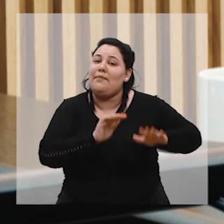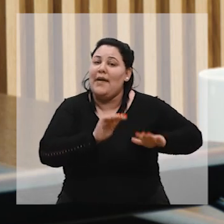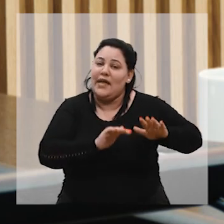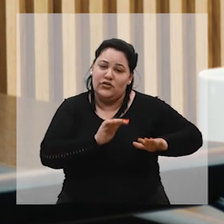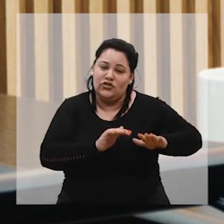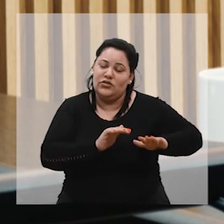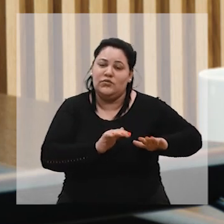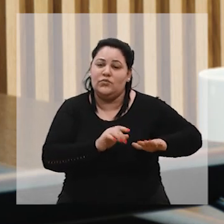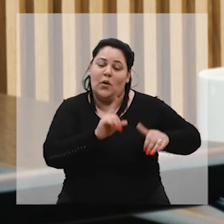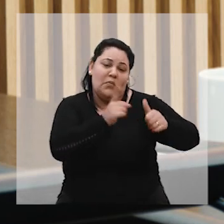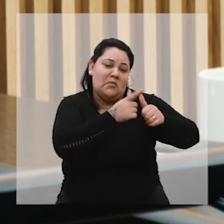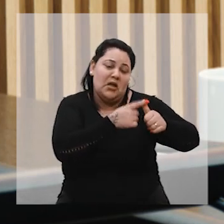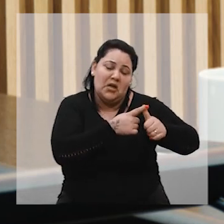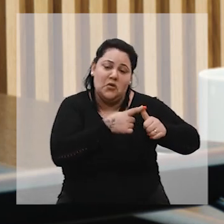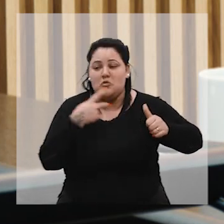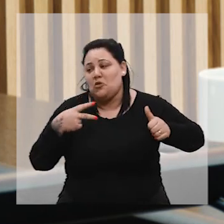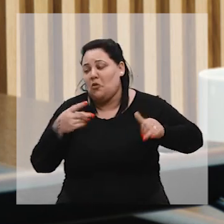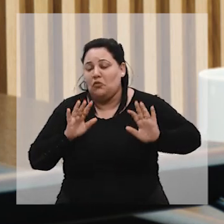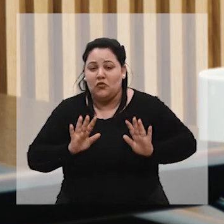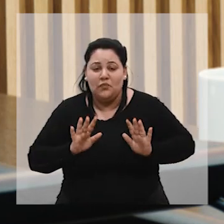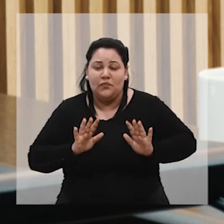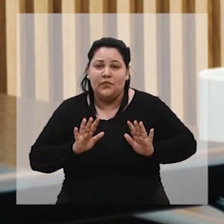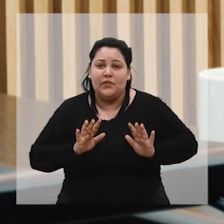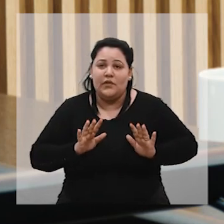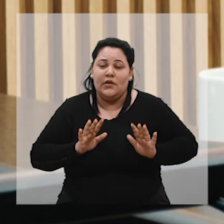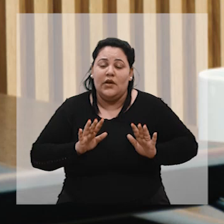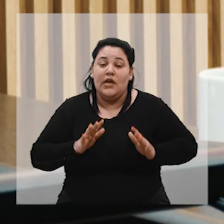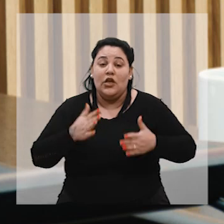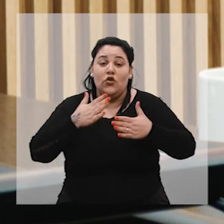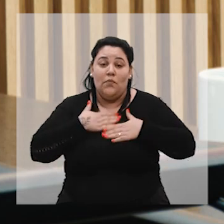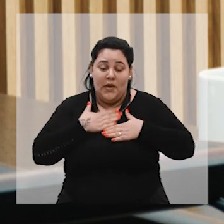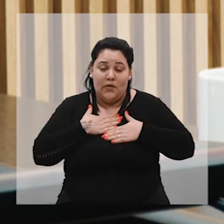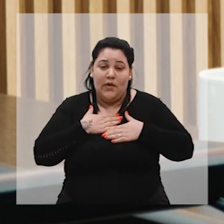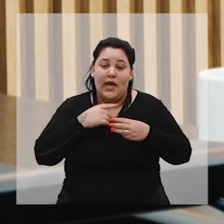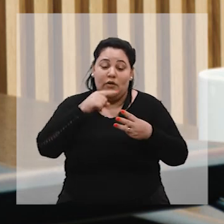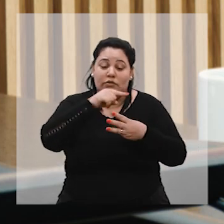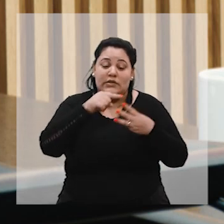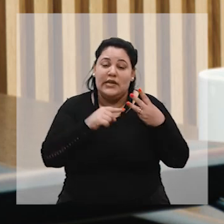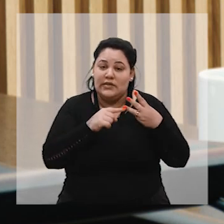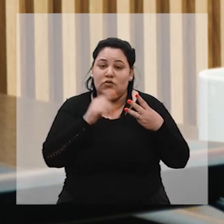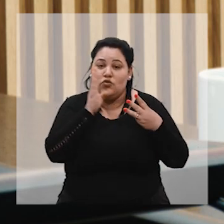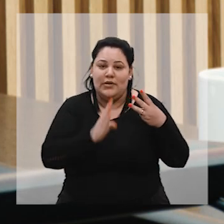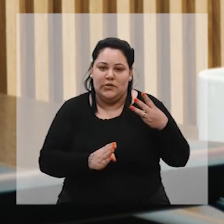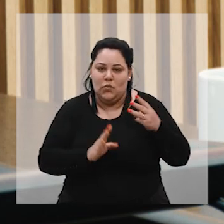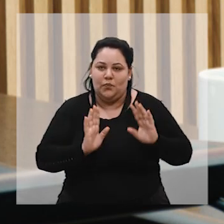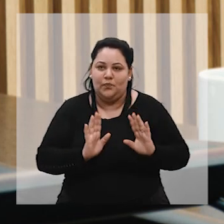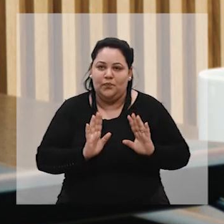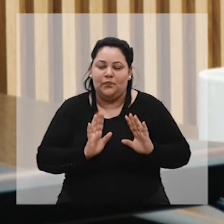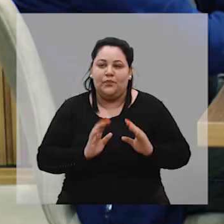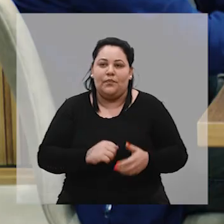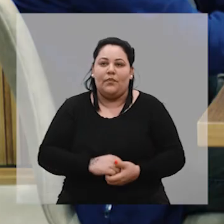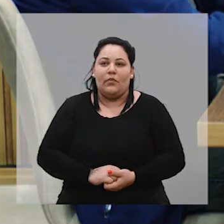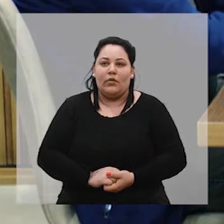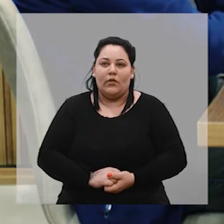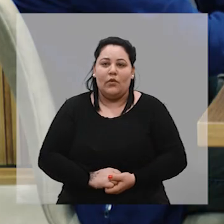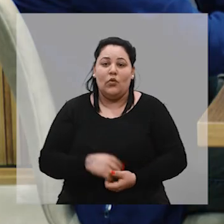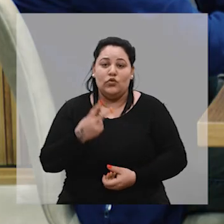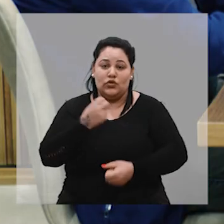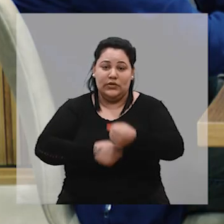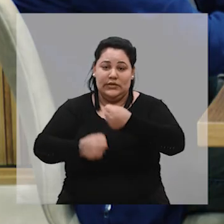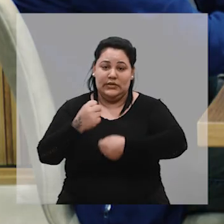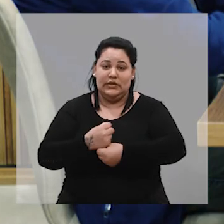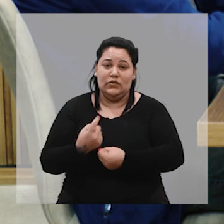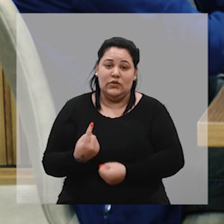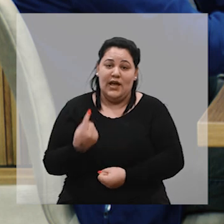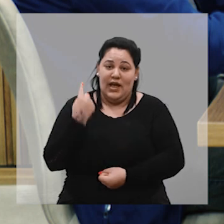vezes, dependendo da modalidade, até o primeiro. E aí a minha modalidade é os 3 primeiros colocados do Brasil. Já no lançamento de dardo, é isso?